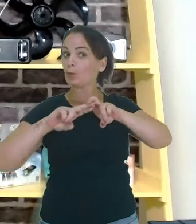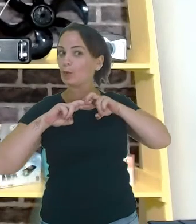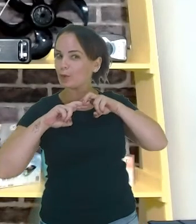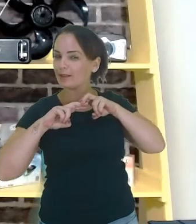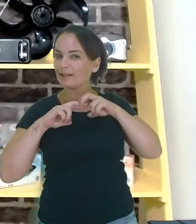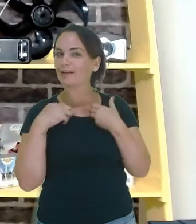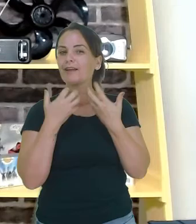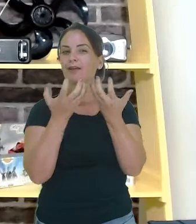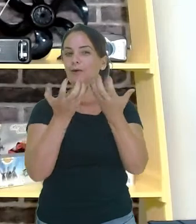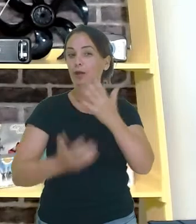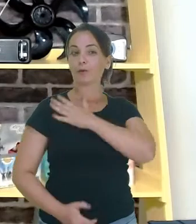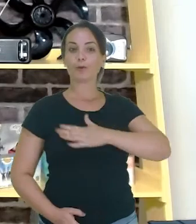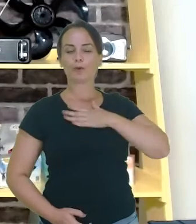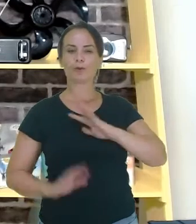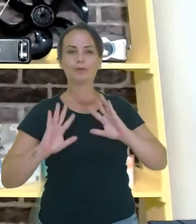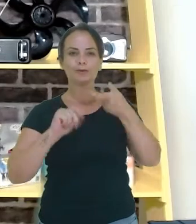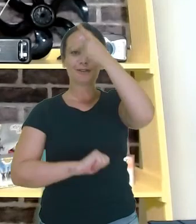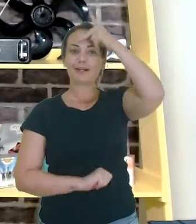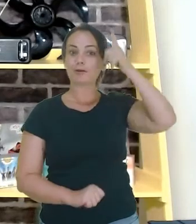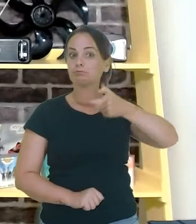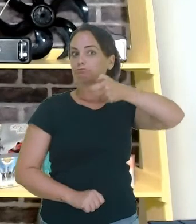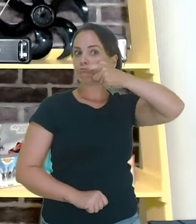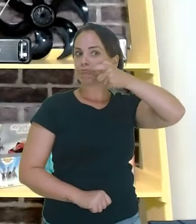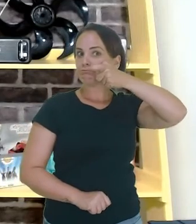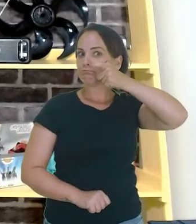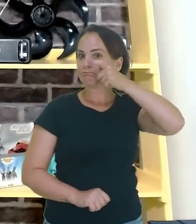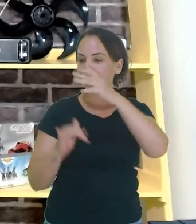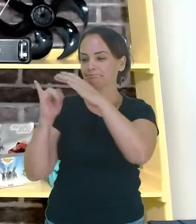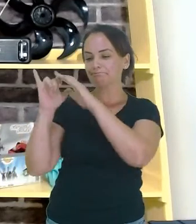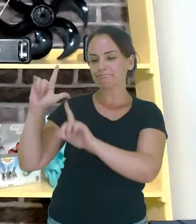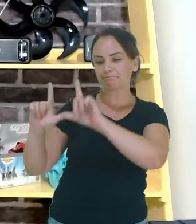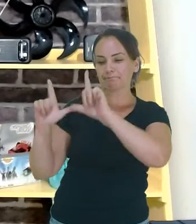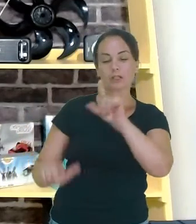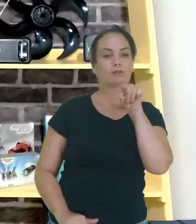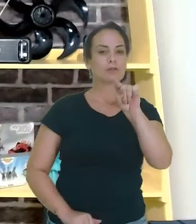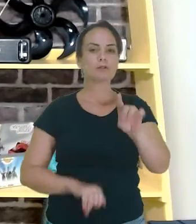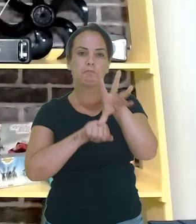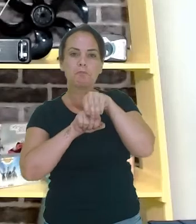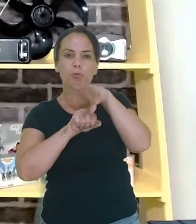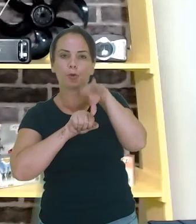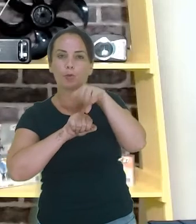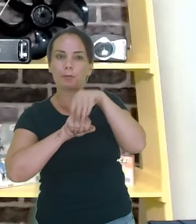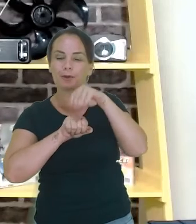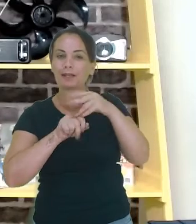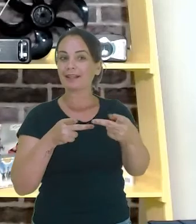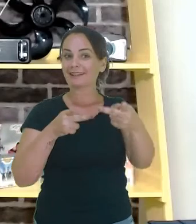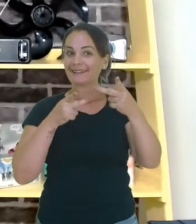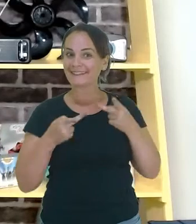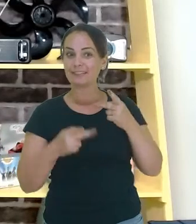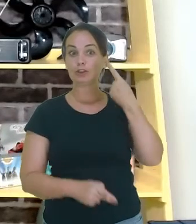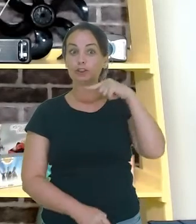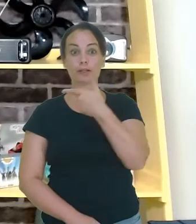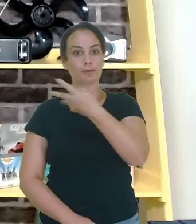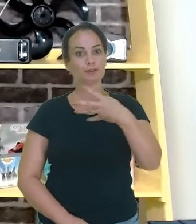eu gostaria que todo mundo assistisse conosco e que você tenha mais conhecimento nessa área. Convidado, então,